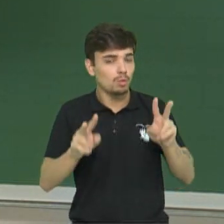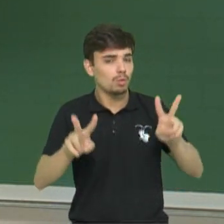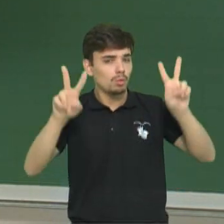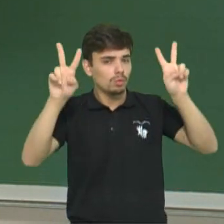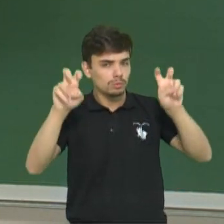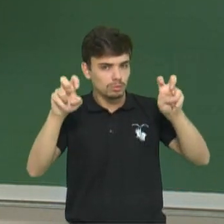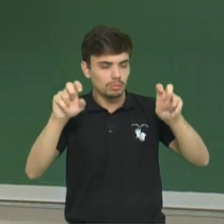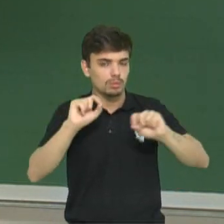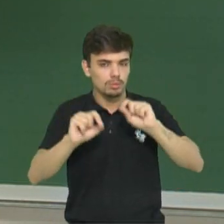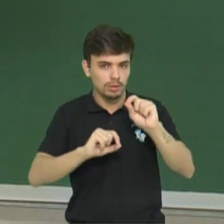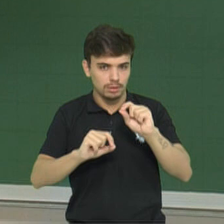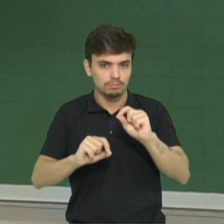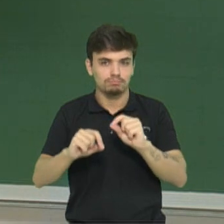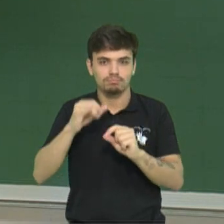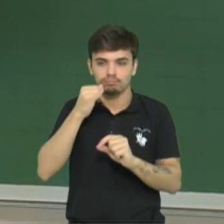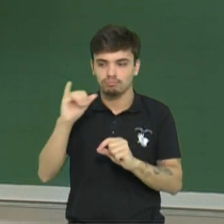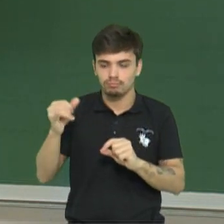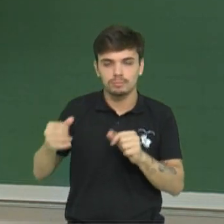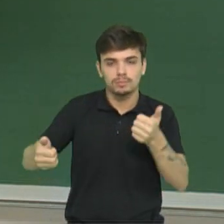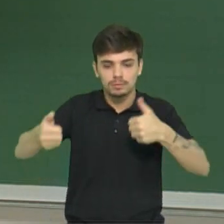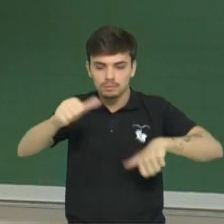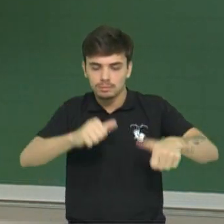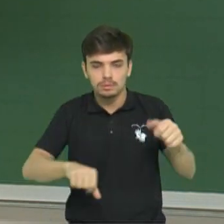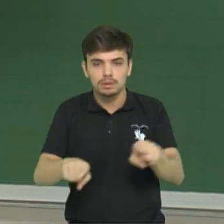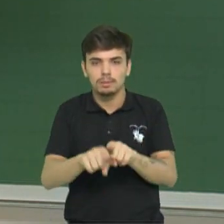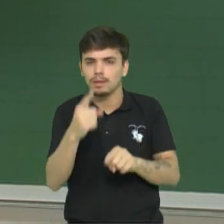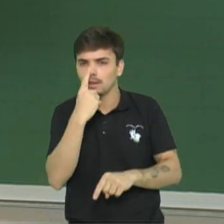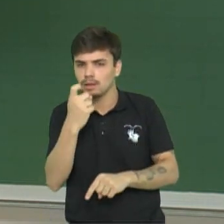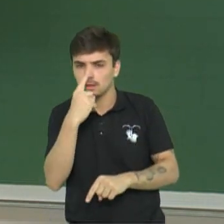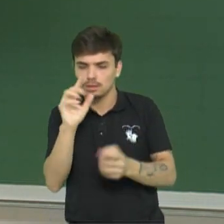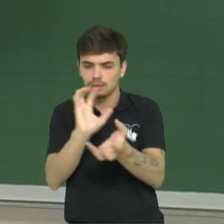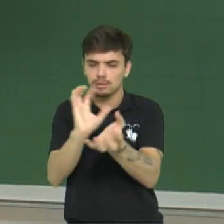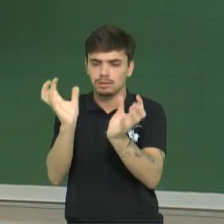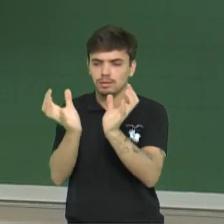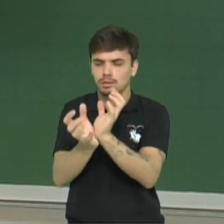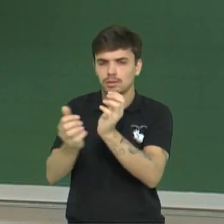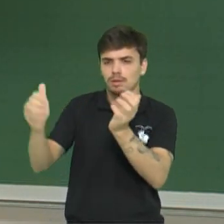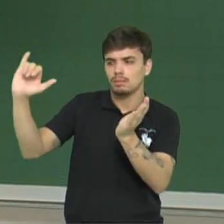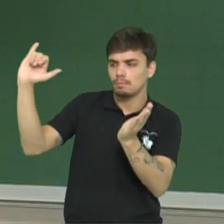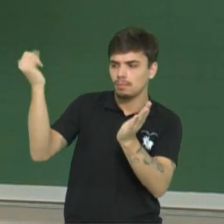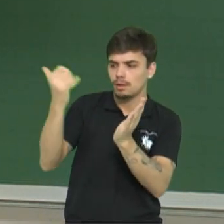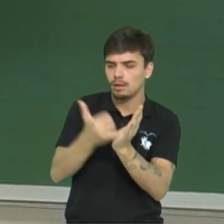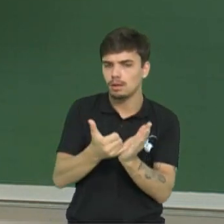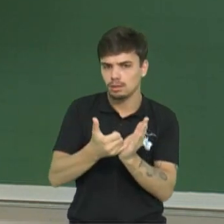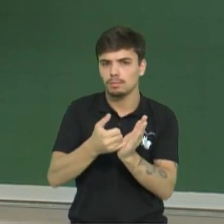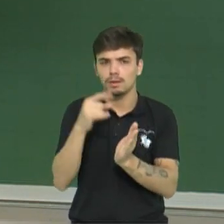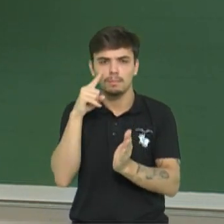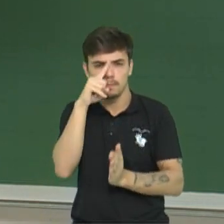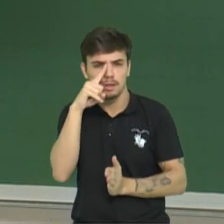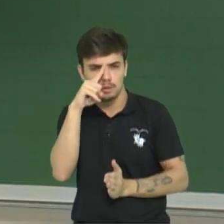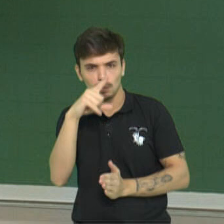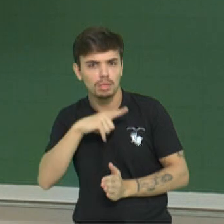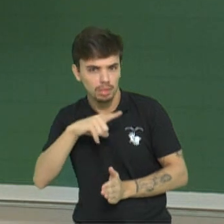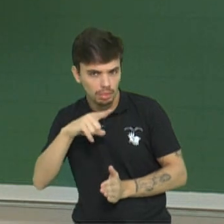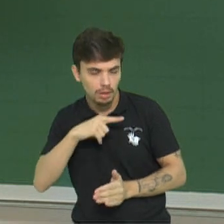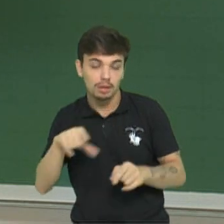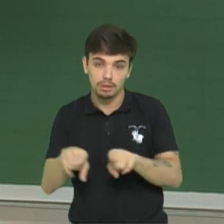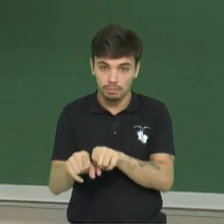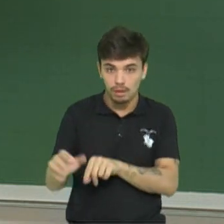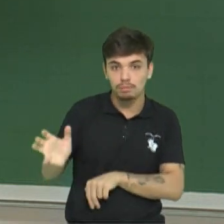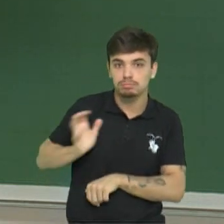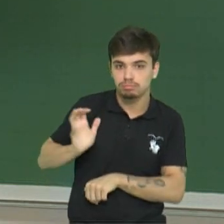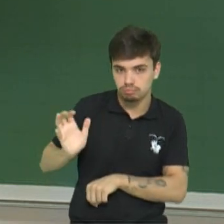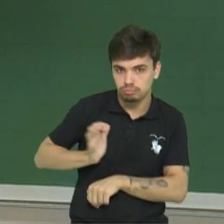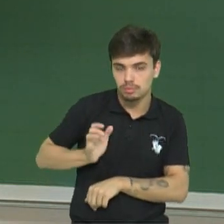falamos sobre eletroquímica, falamos sobre lixo eletrônico e os perigos que ele pode causar e também a riqueza que ele